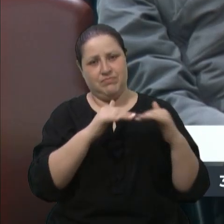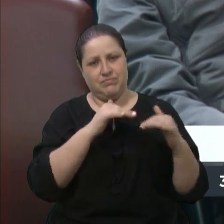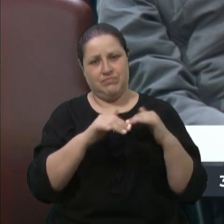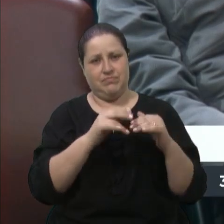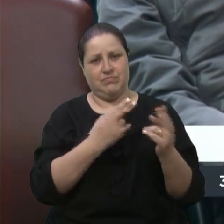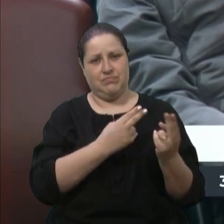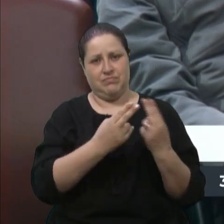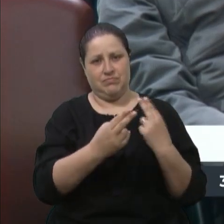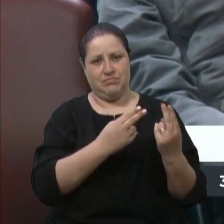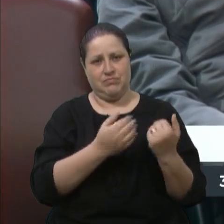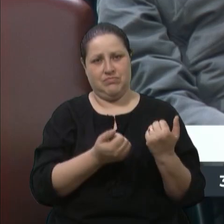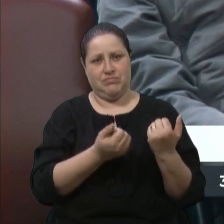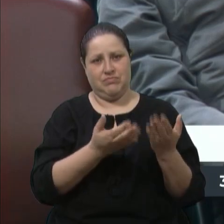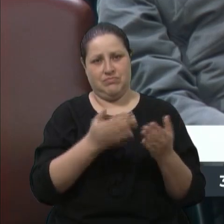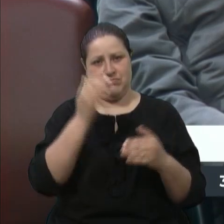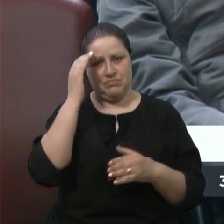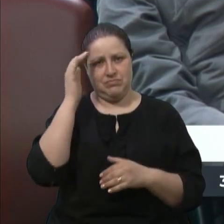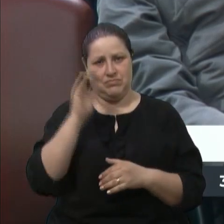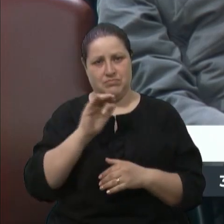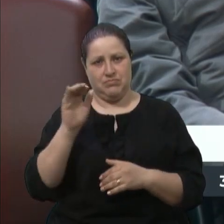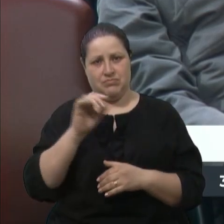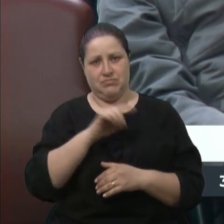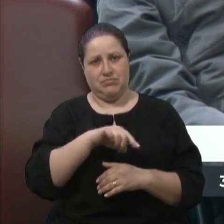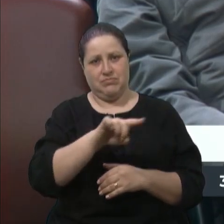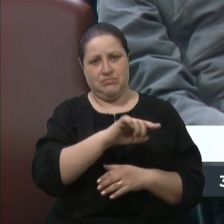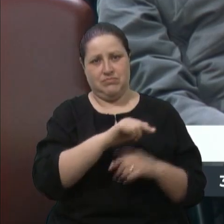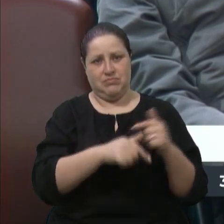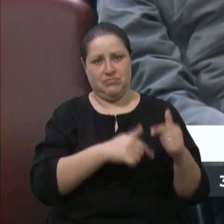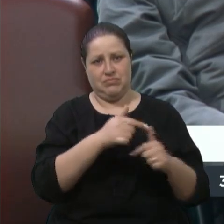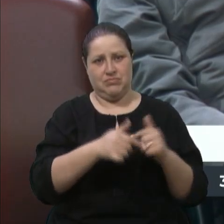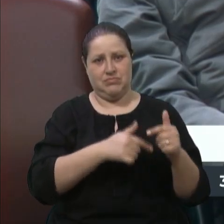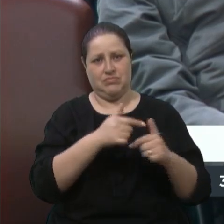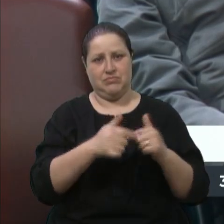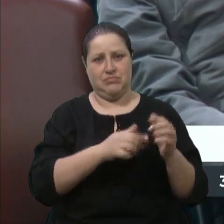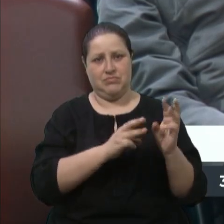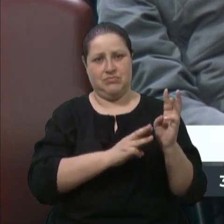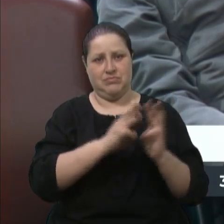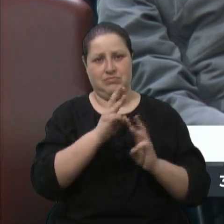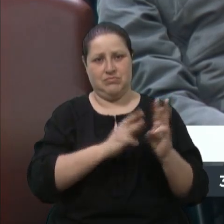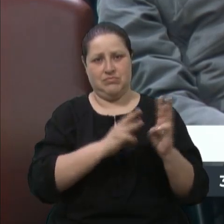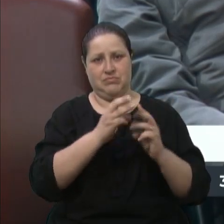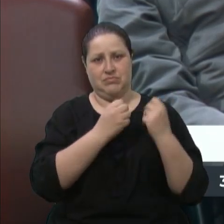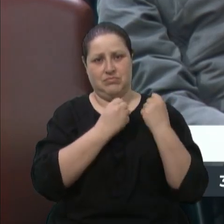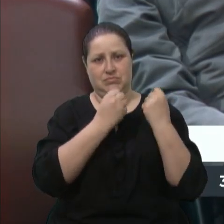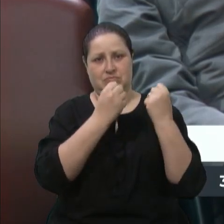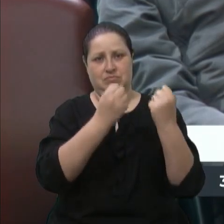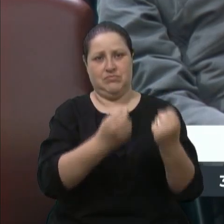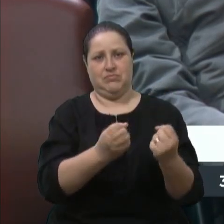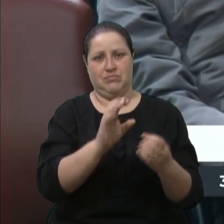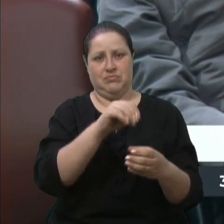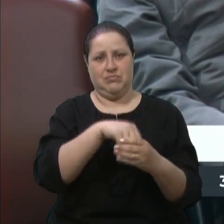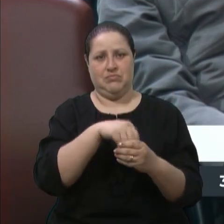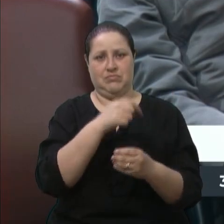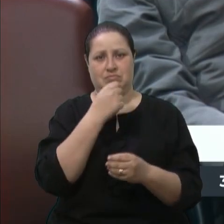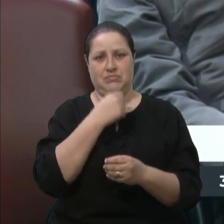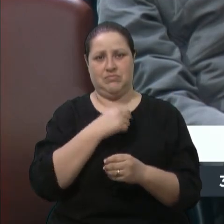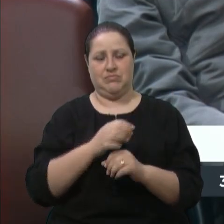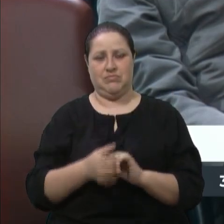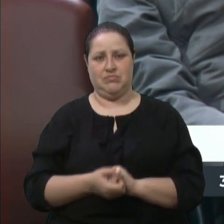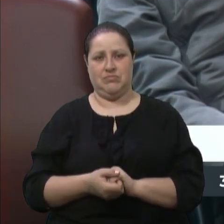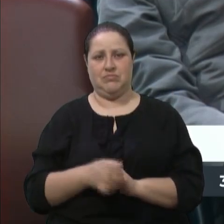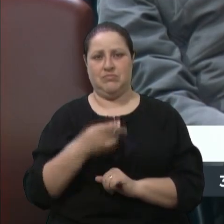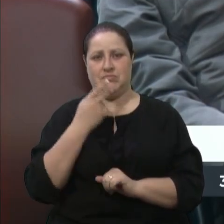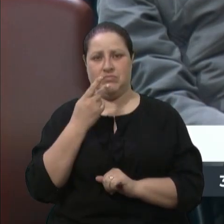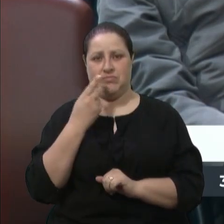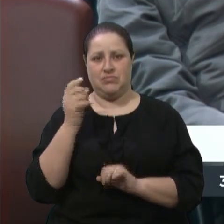com tranquilidade para você, vanzeiro, dirigir em Caxias do Sul. Mas eu quero fazer de modo especial, de modo bem especial mesmo,